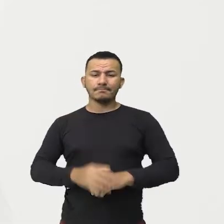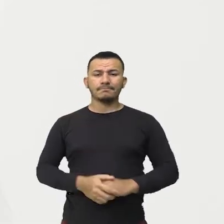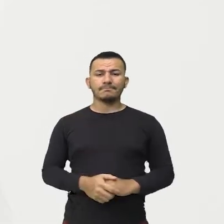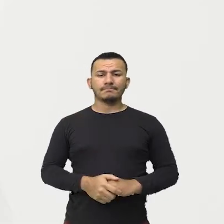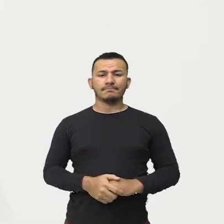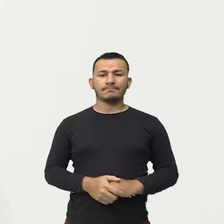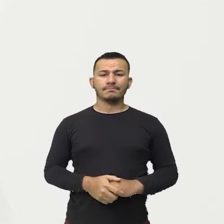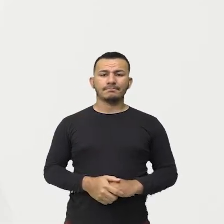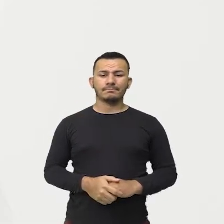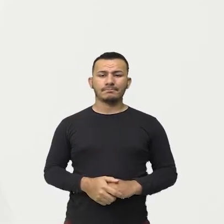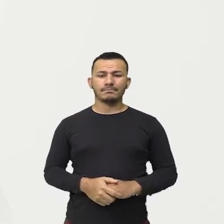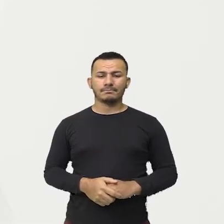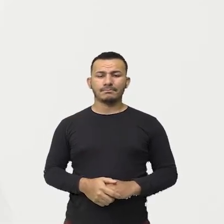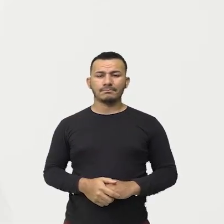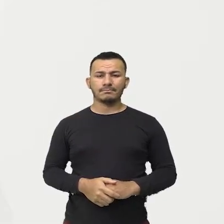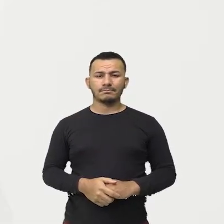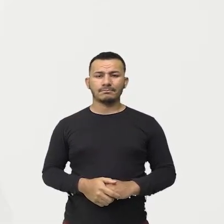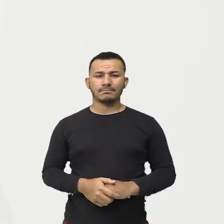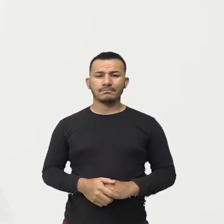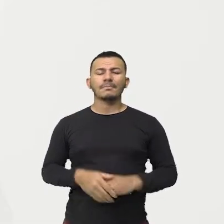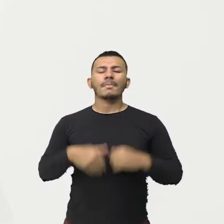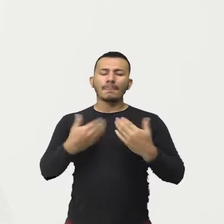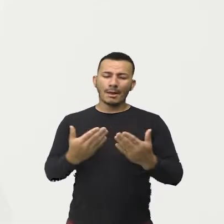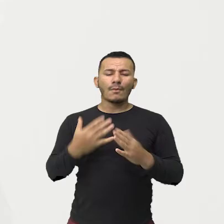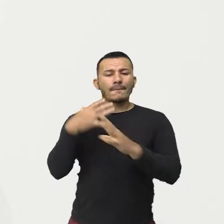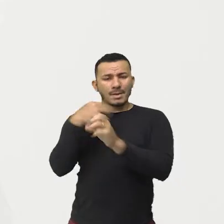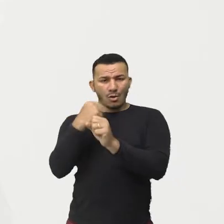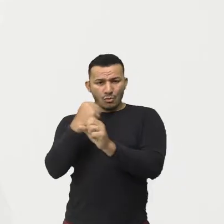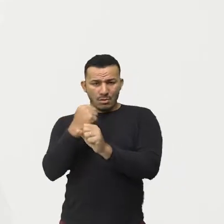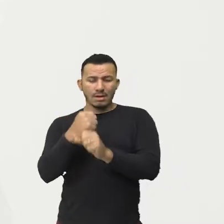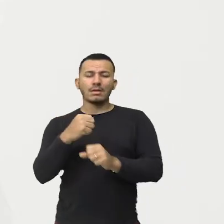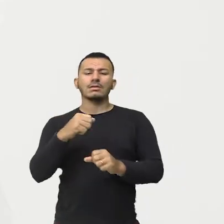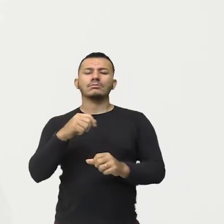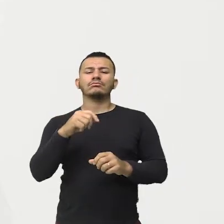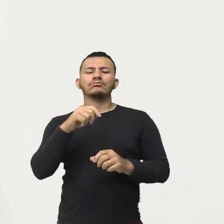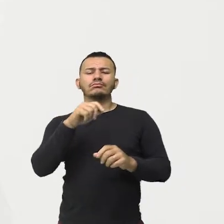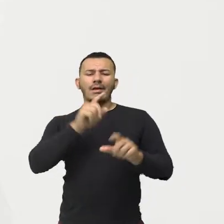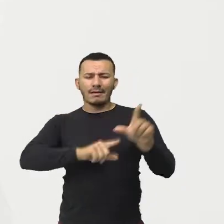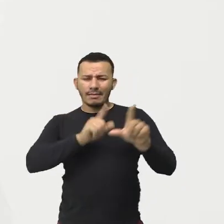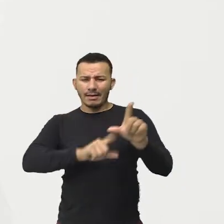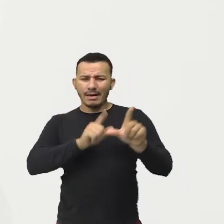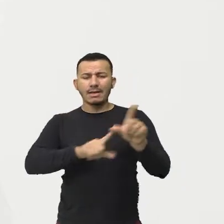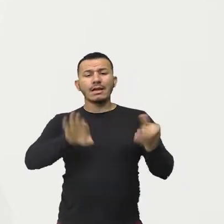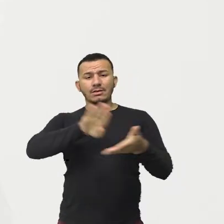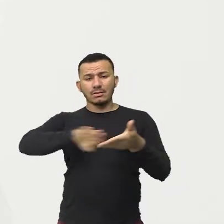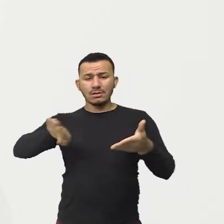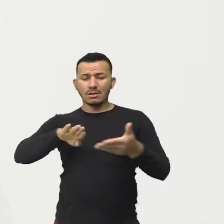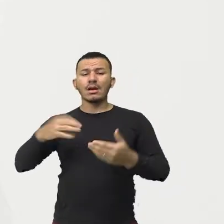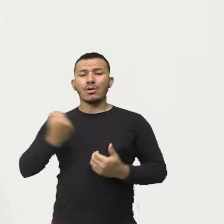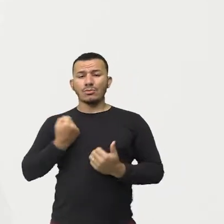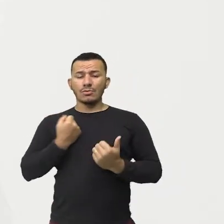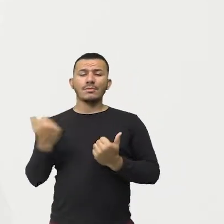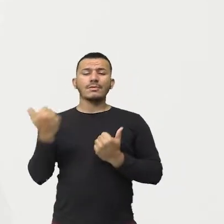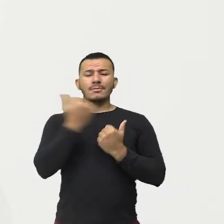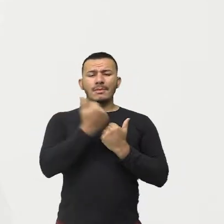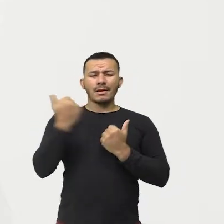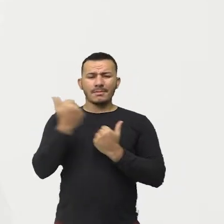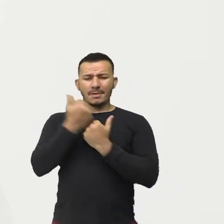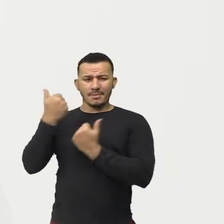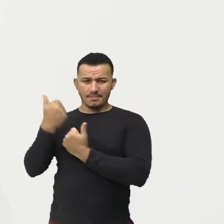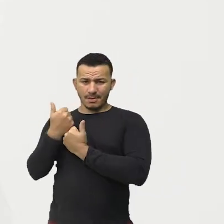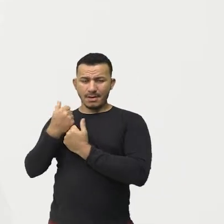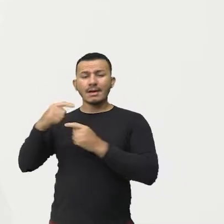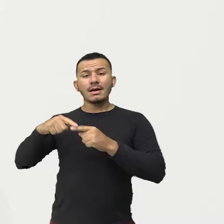beleza? Definimos então, para calcular o valor numérico, a gente vai substituir as letras por números e feito isso, né,